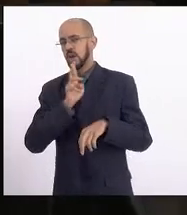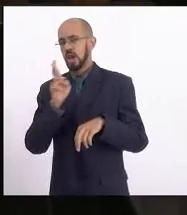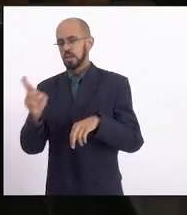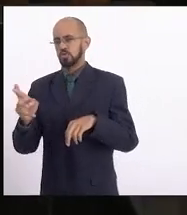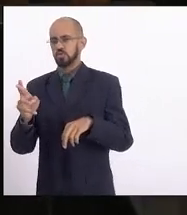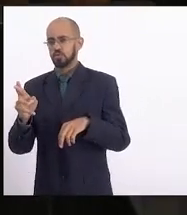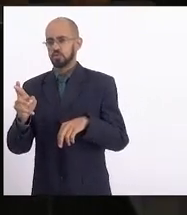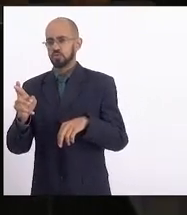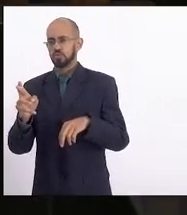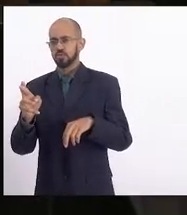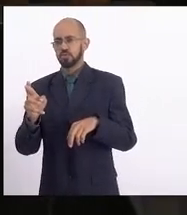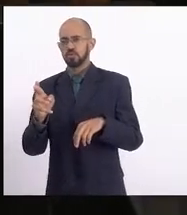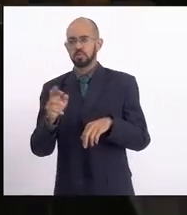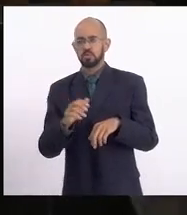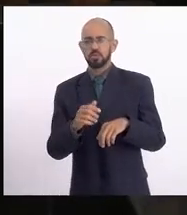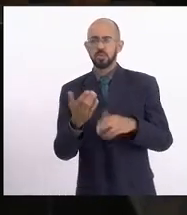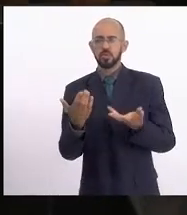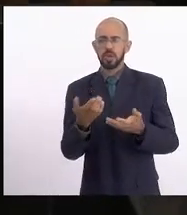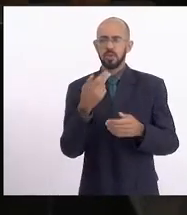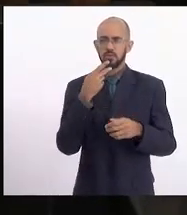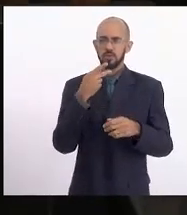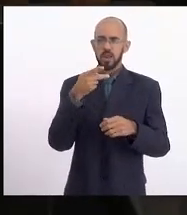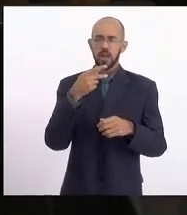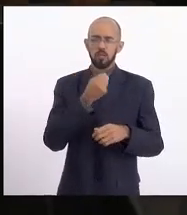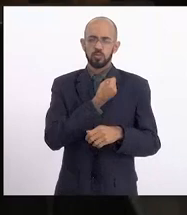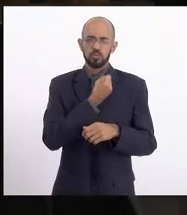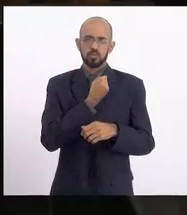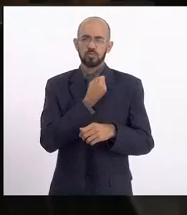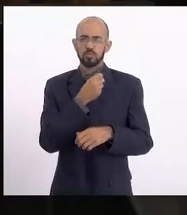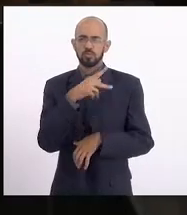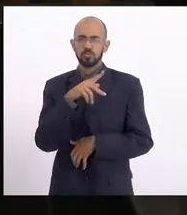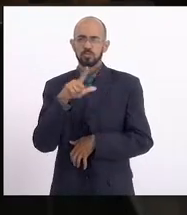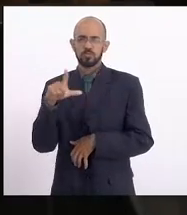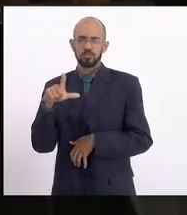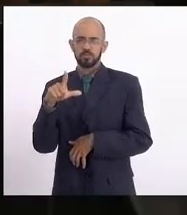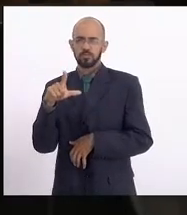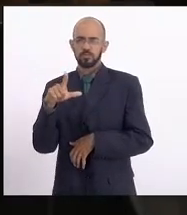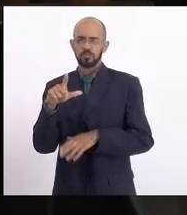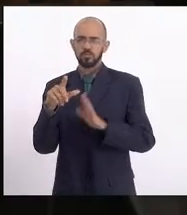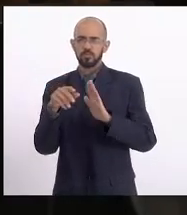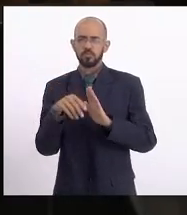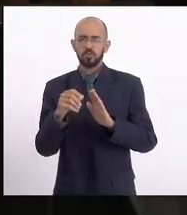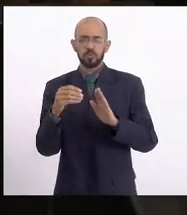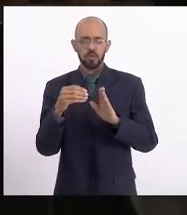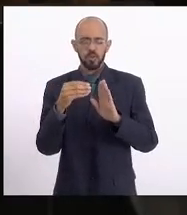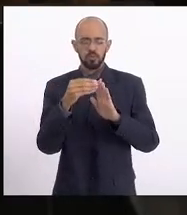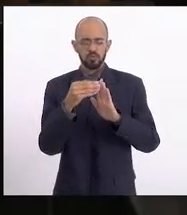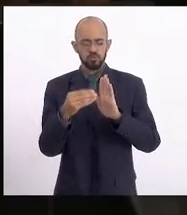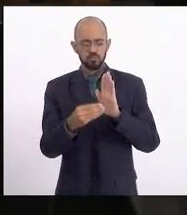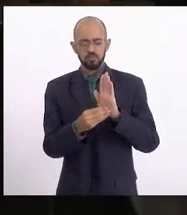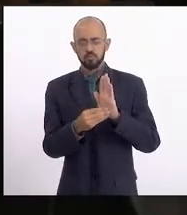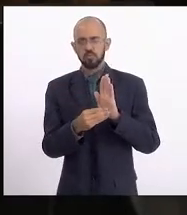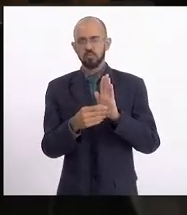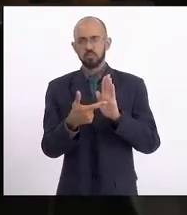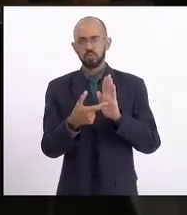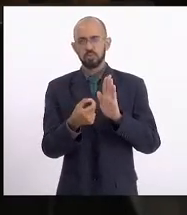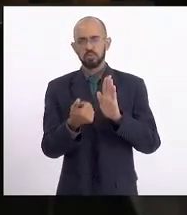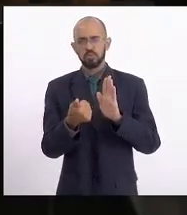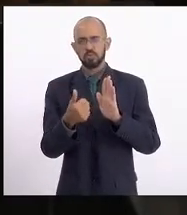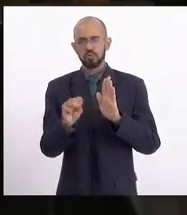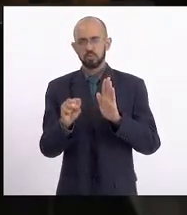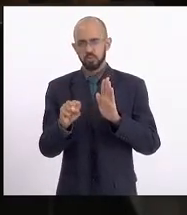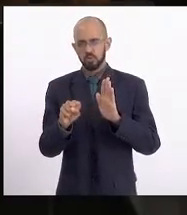aqui pautar o número desse projeto, que foi protocolado em 2018, e ele vem à casa hoje,